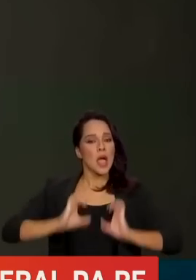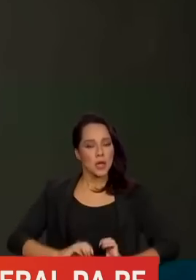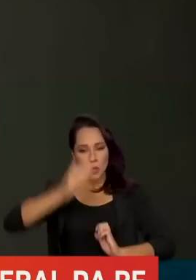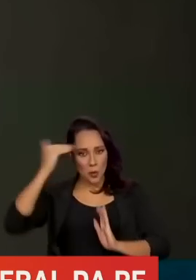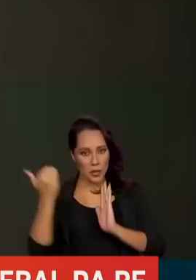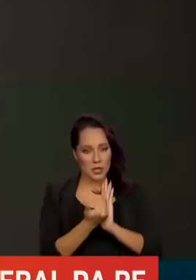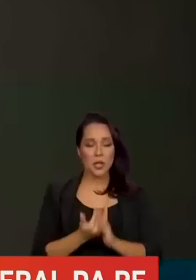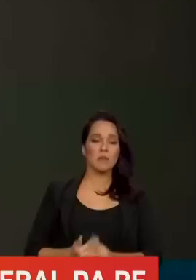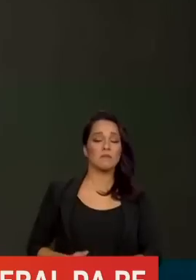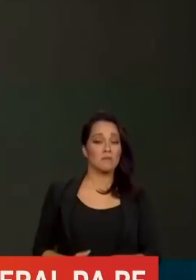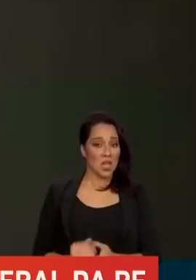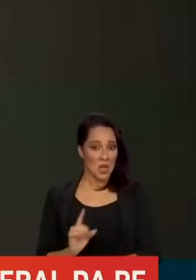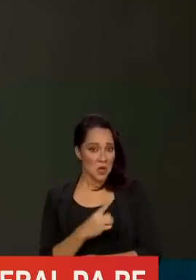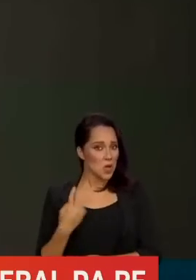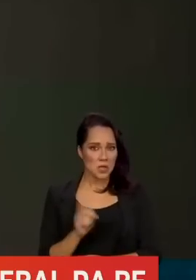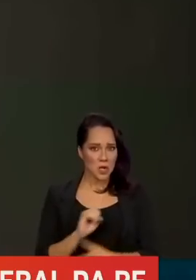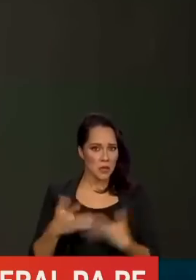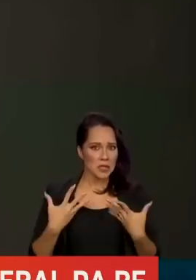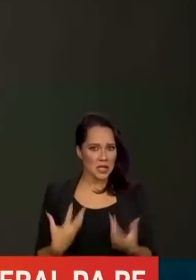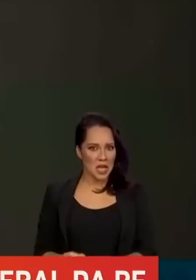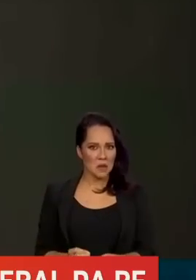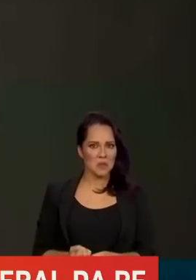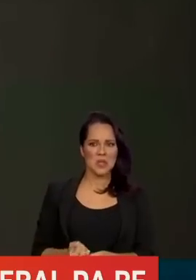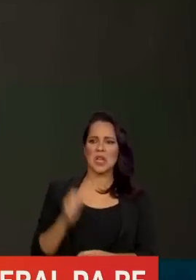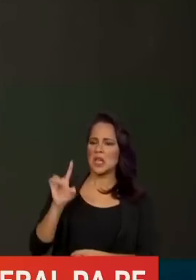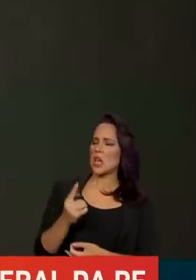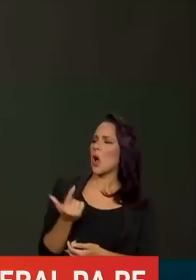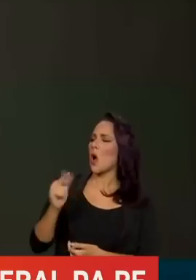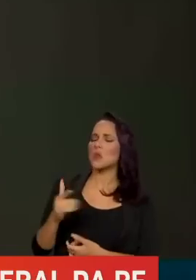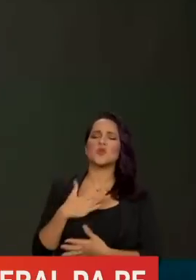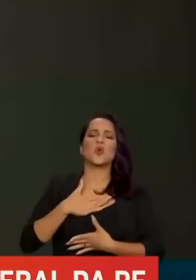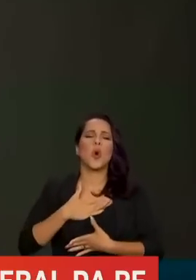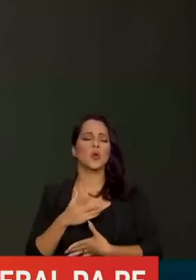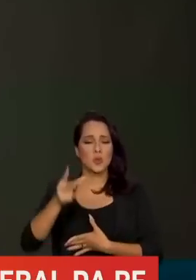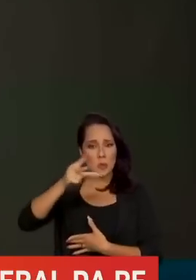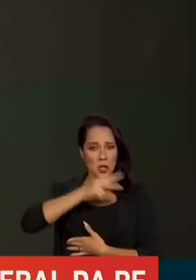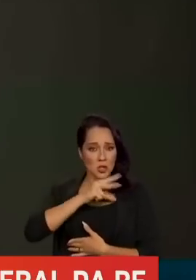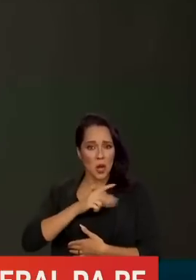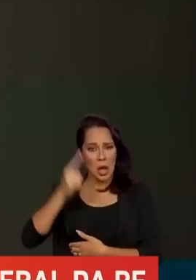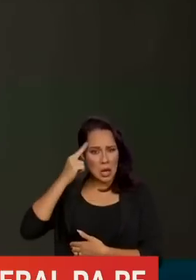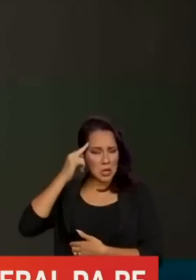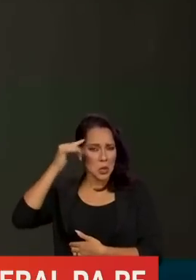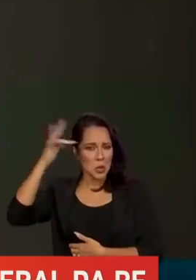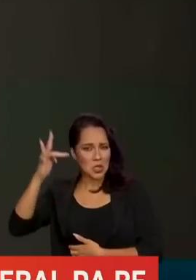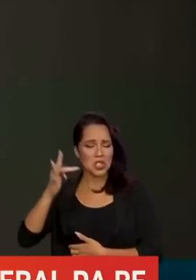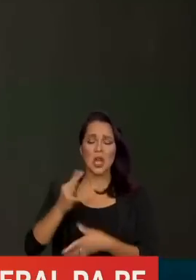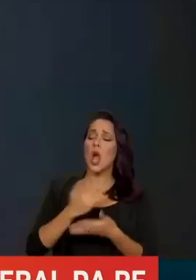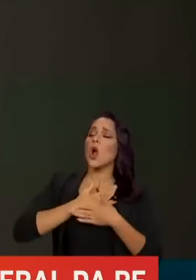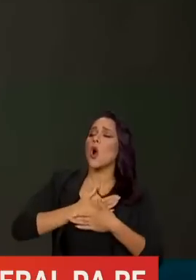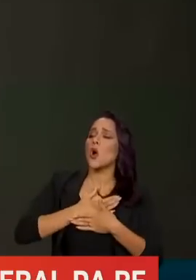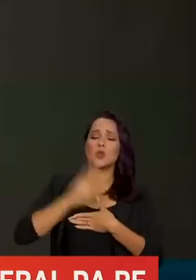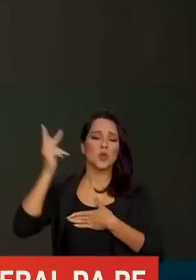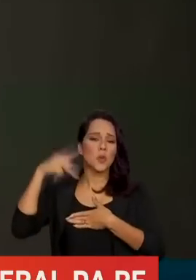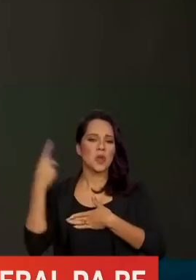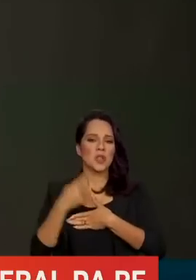a cumprir e nós não permitiremos Que sabores individuais ideologias preferências eleitorais